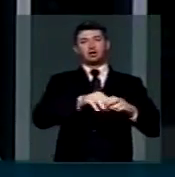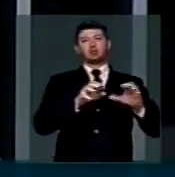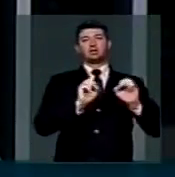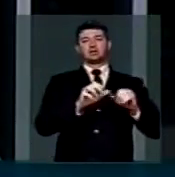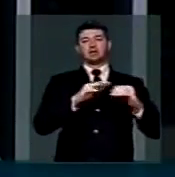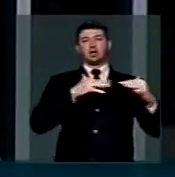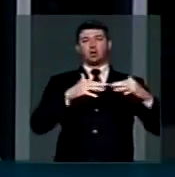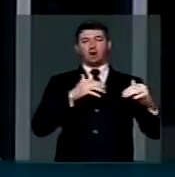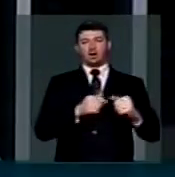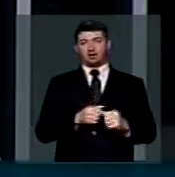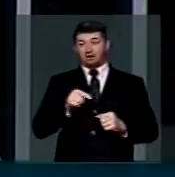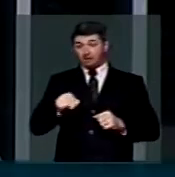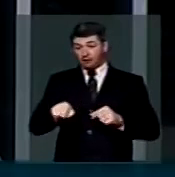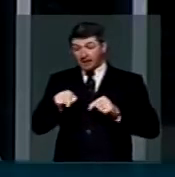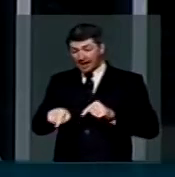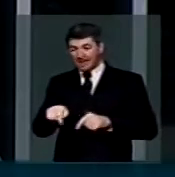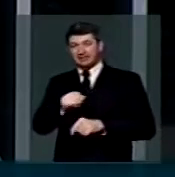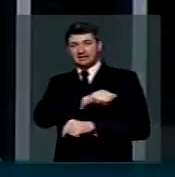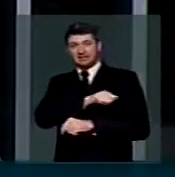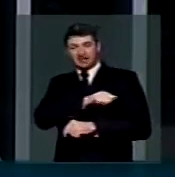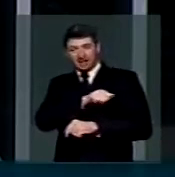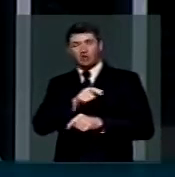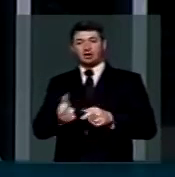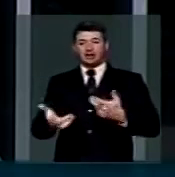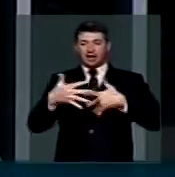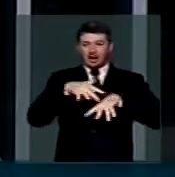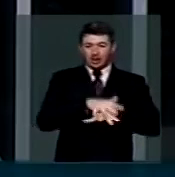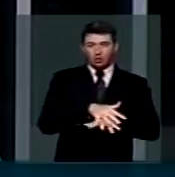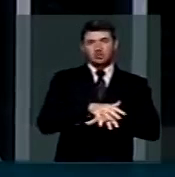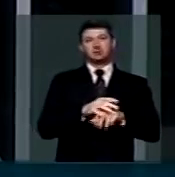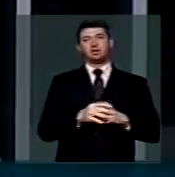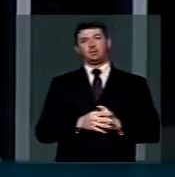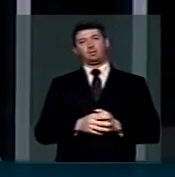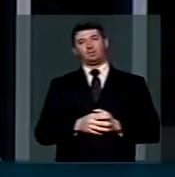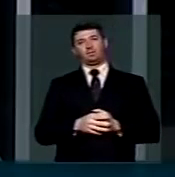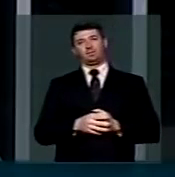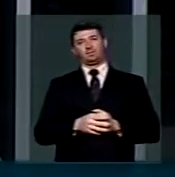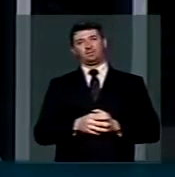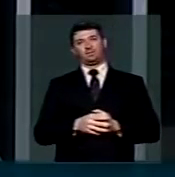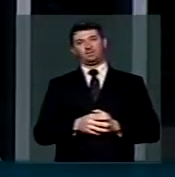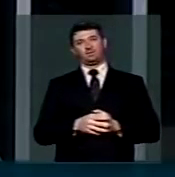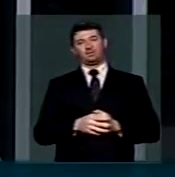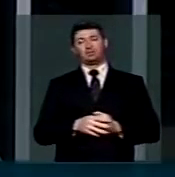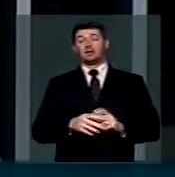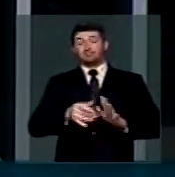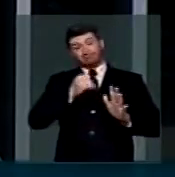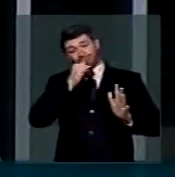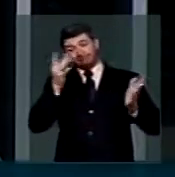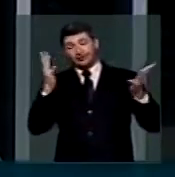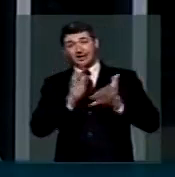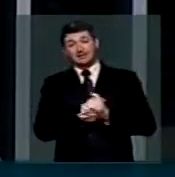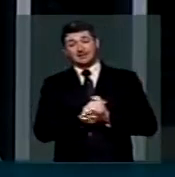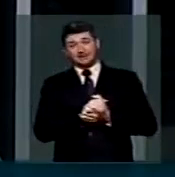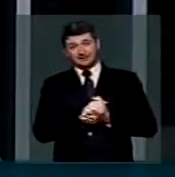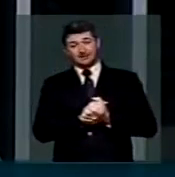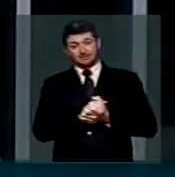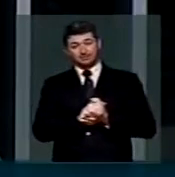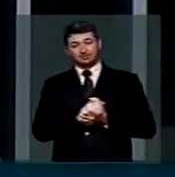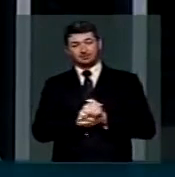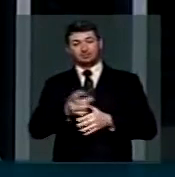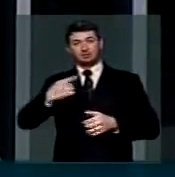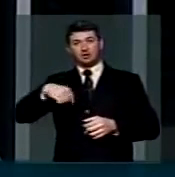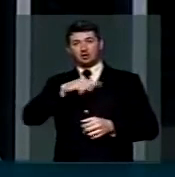vendo esta criança, esse estudante, incluído no ensino regular. Infelizmente, senhor presidente,